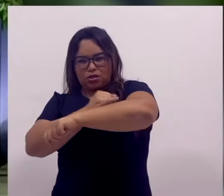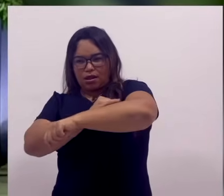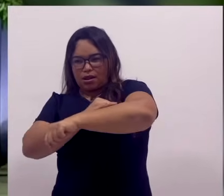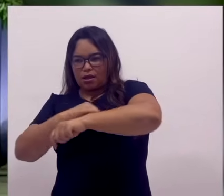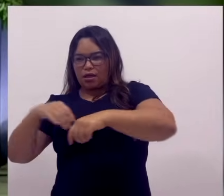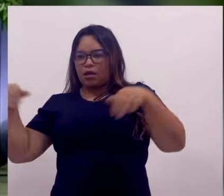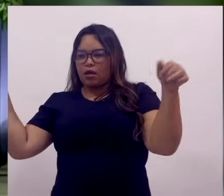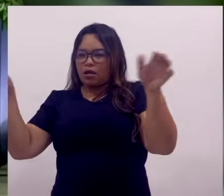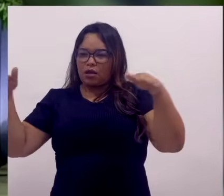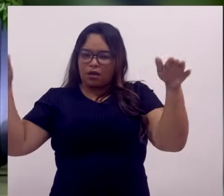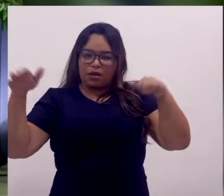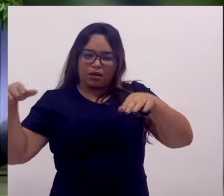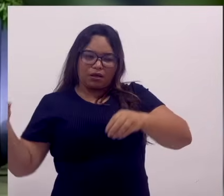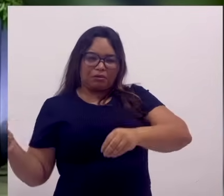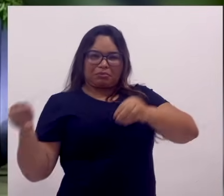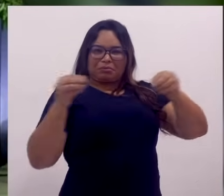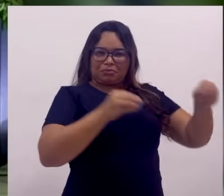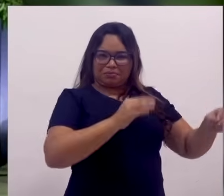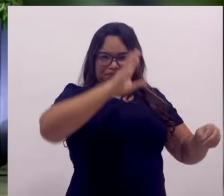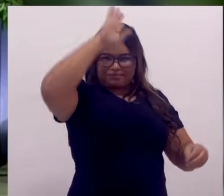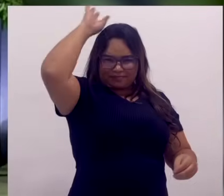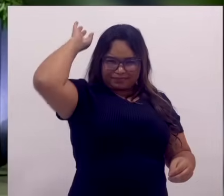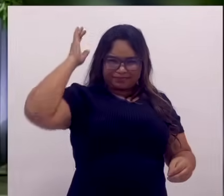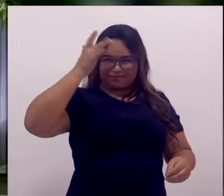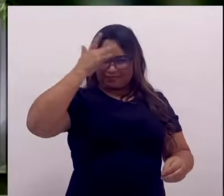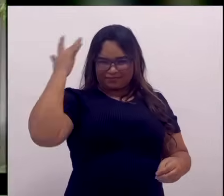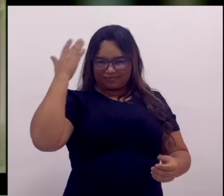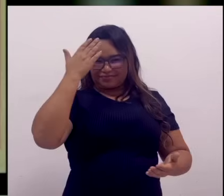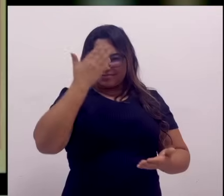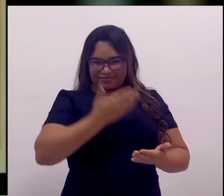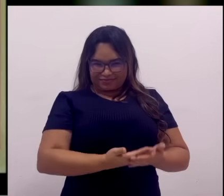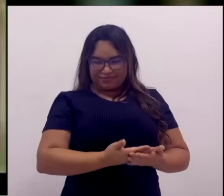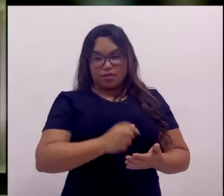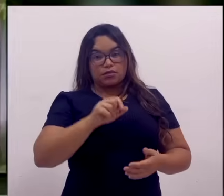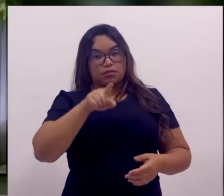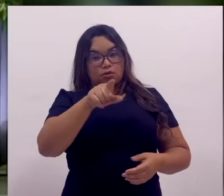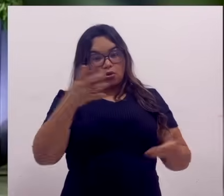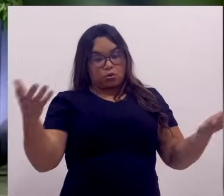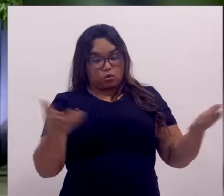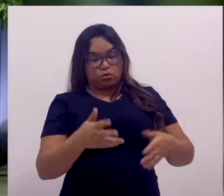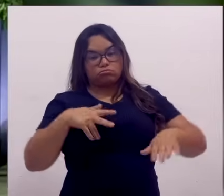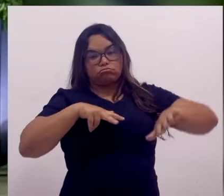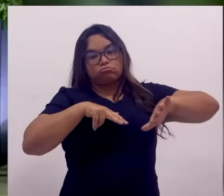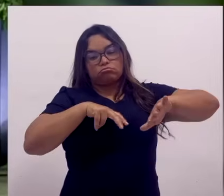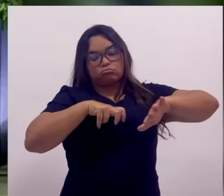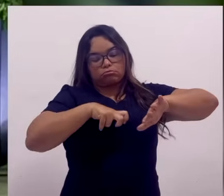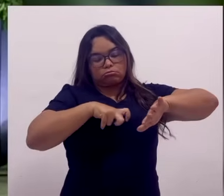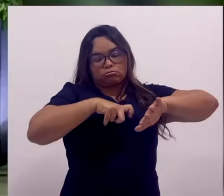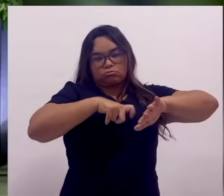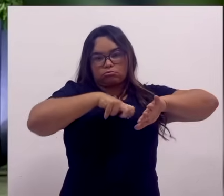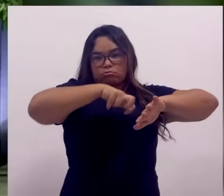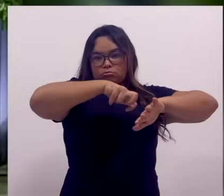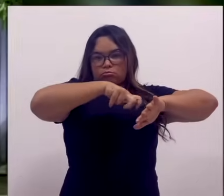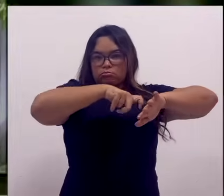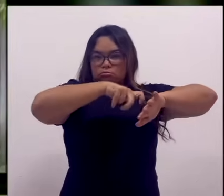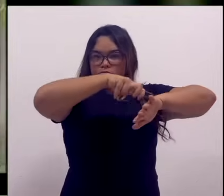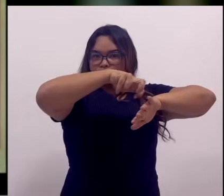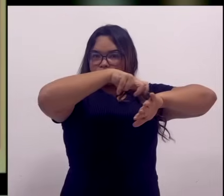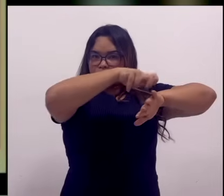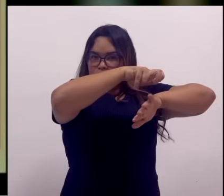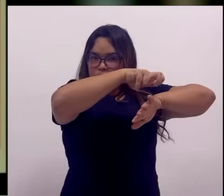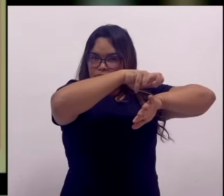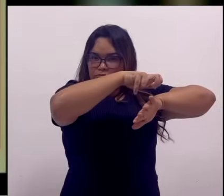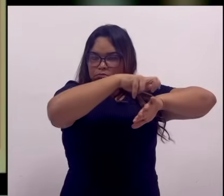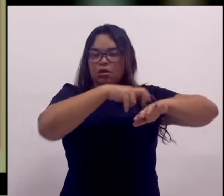redor. E se hoje você sobe esta escadaria ajoelhado, você vai receber uma bênção especial e 90 dias de